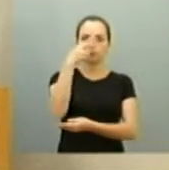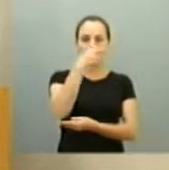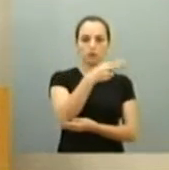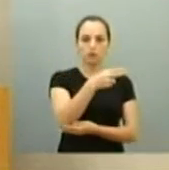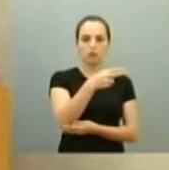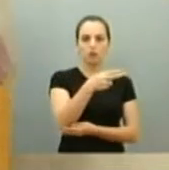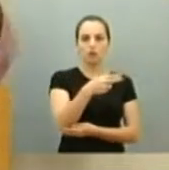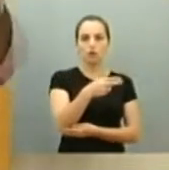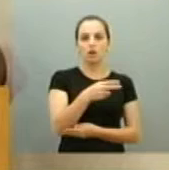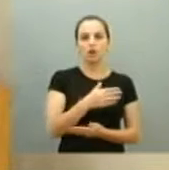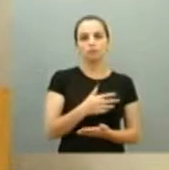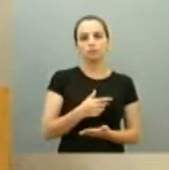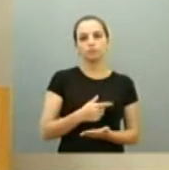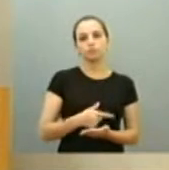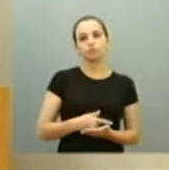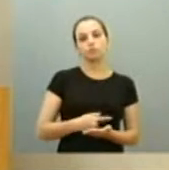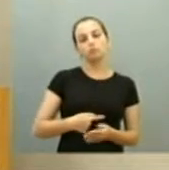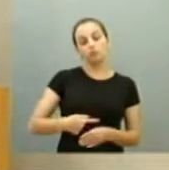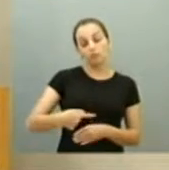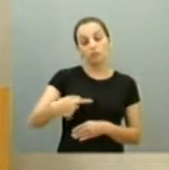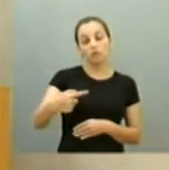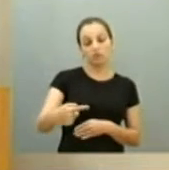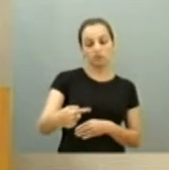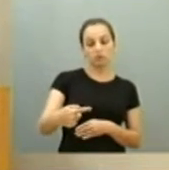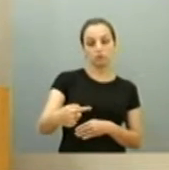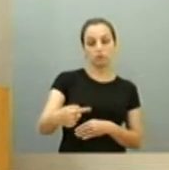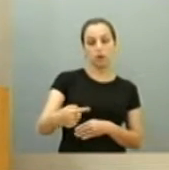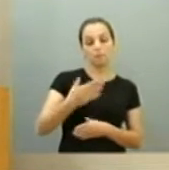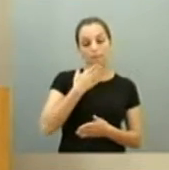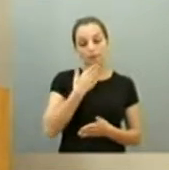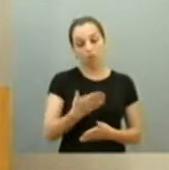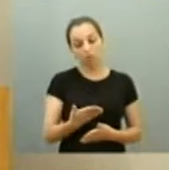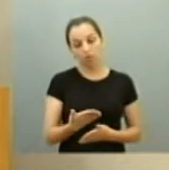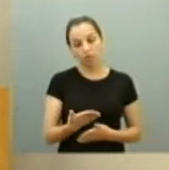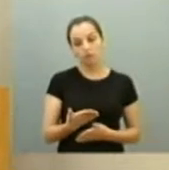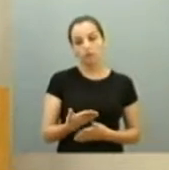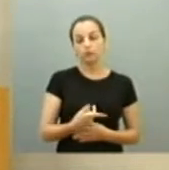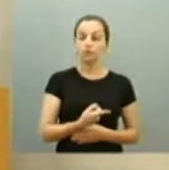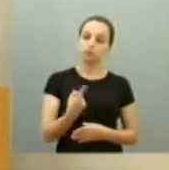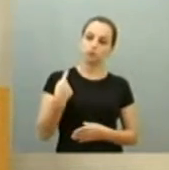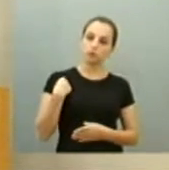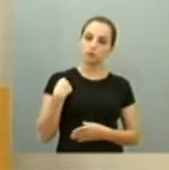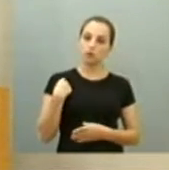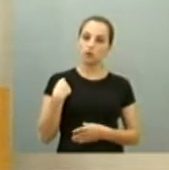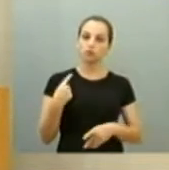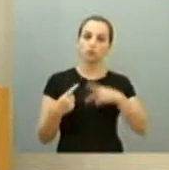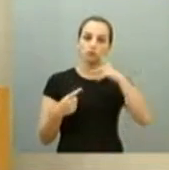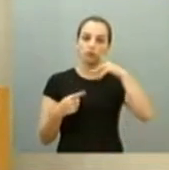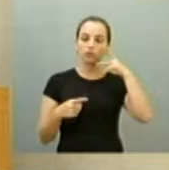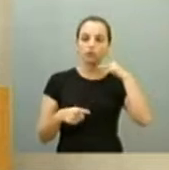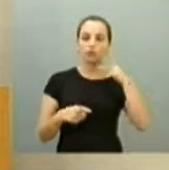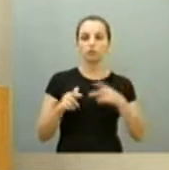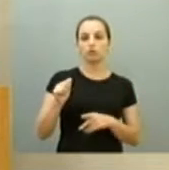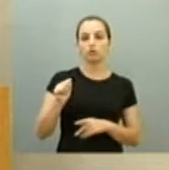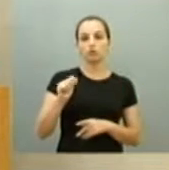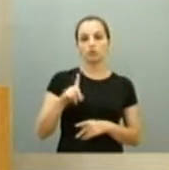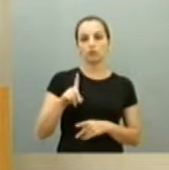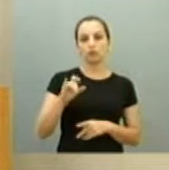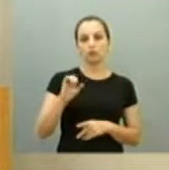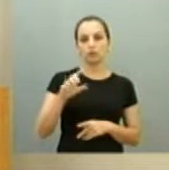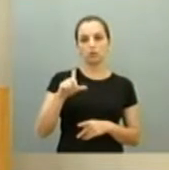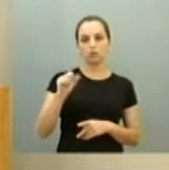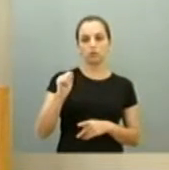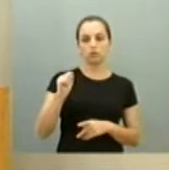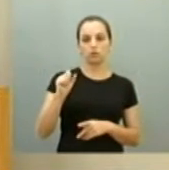atendido aí, essa semana vai atender mais pedidos da gente, e deixar o vereador Adilson, o senhor deixa um pouquinho o Júnior atender